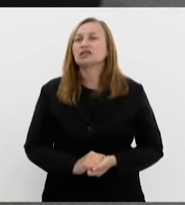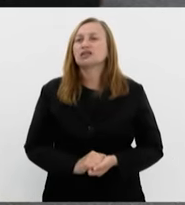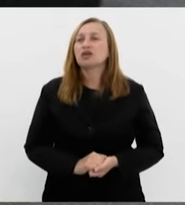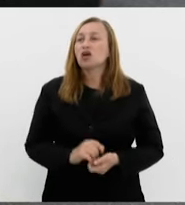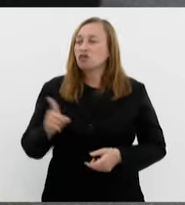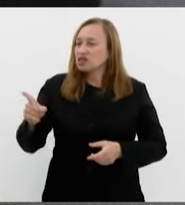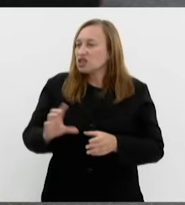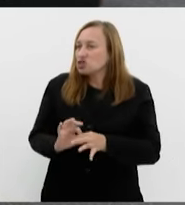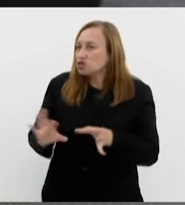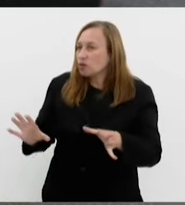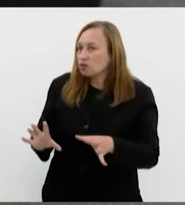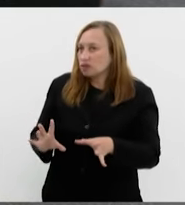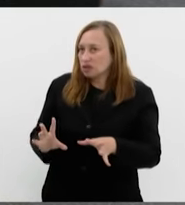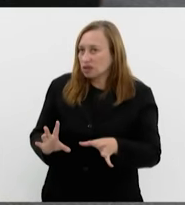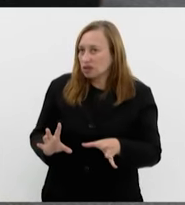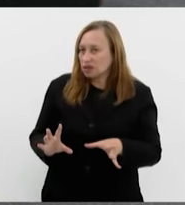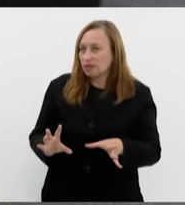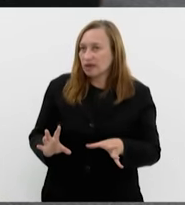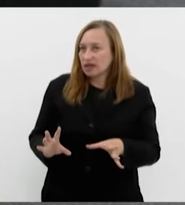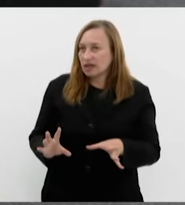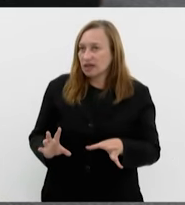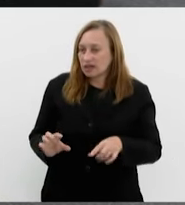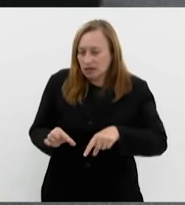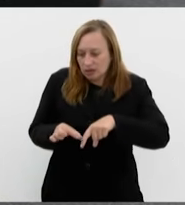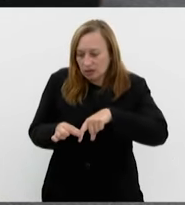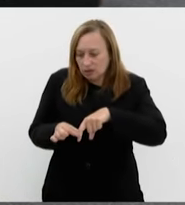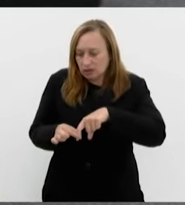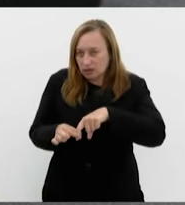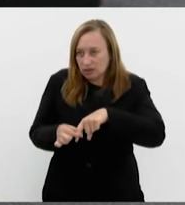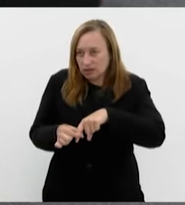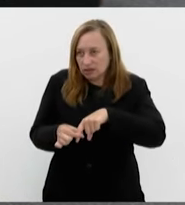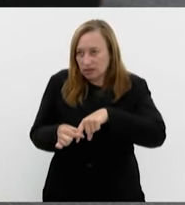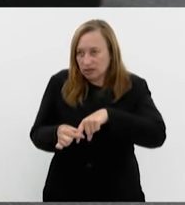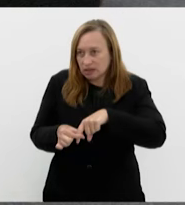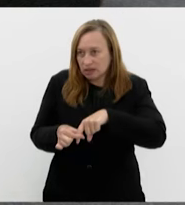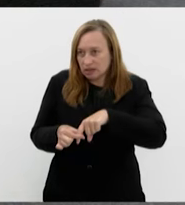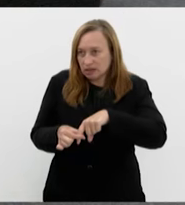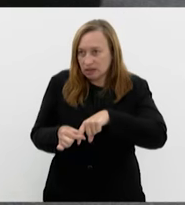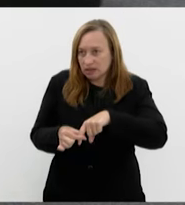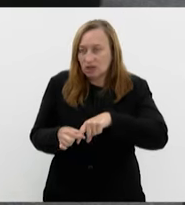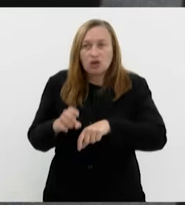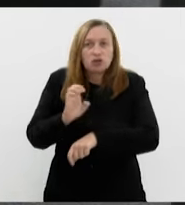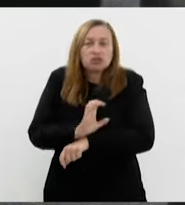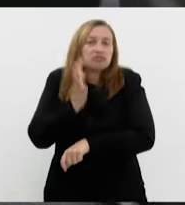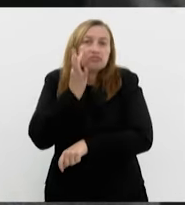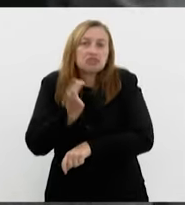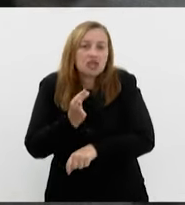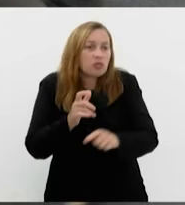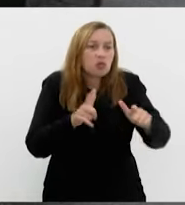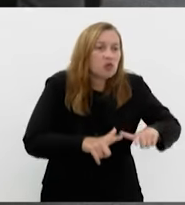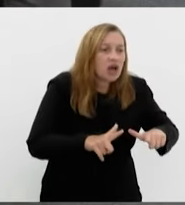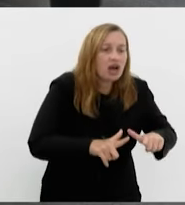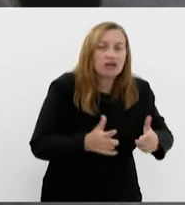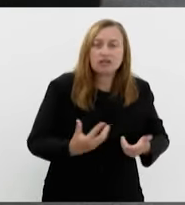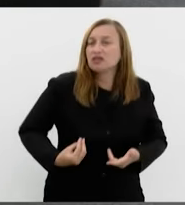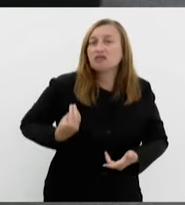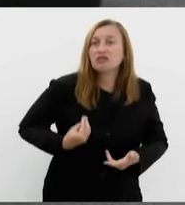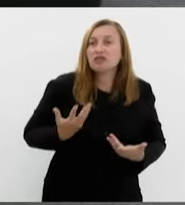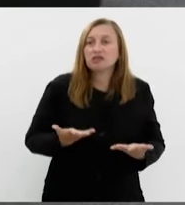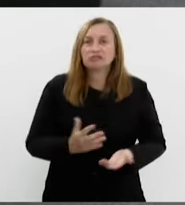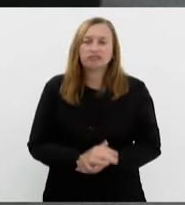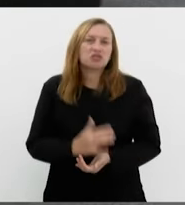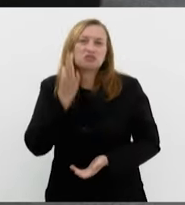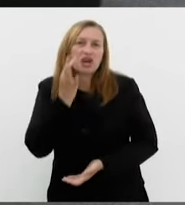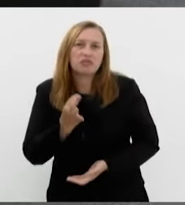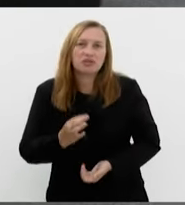preso com a sua tornozeleira e o Estado não sabe onde eles estão, pô. Não